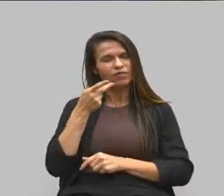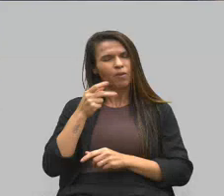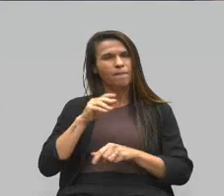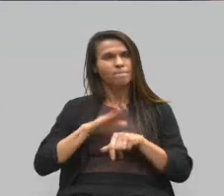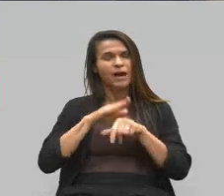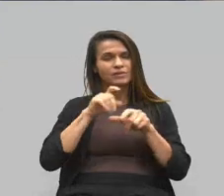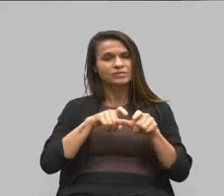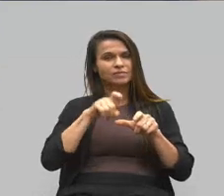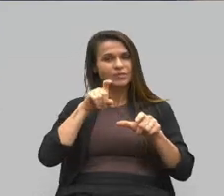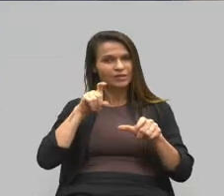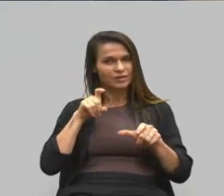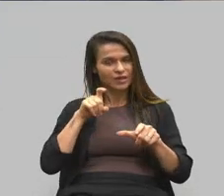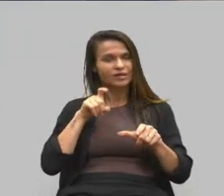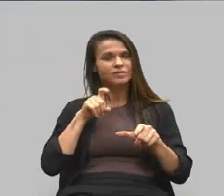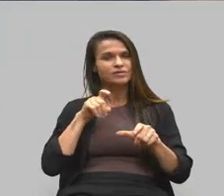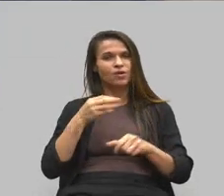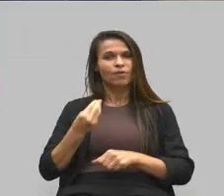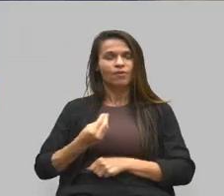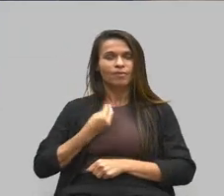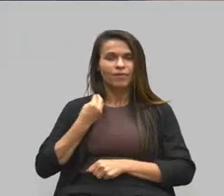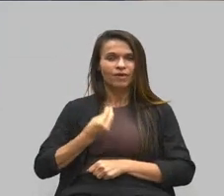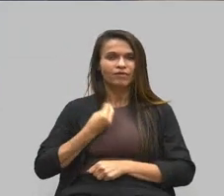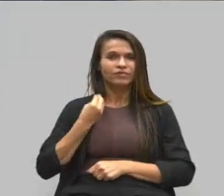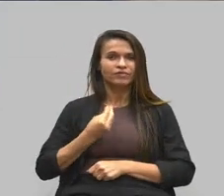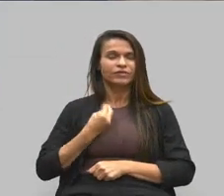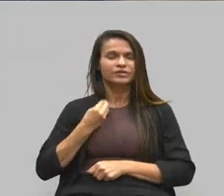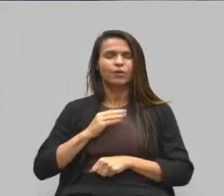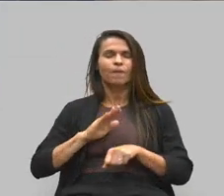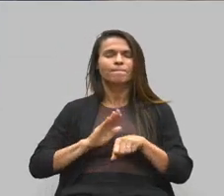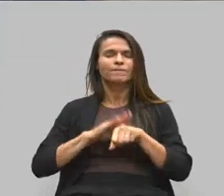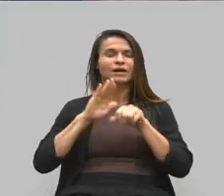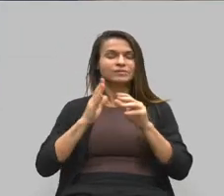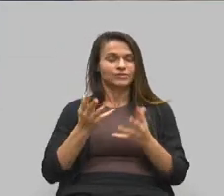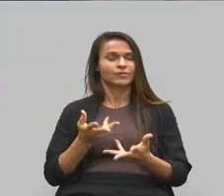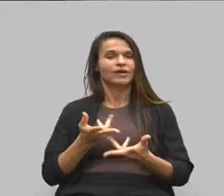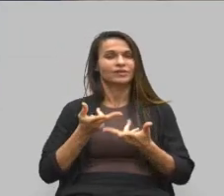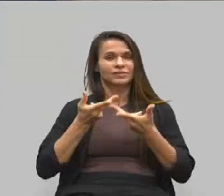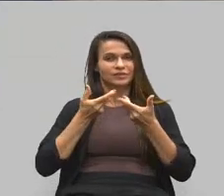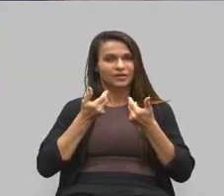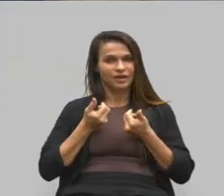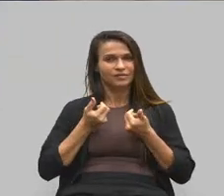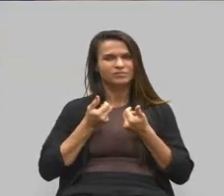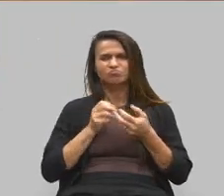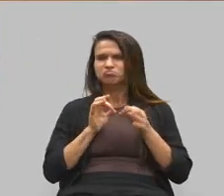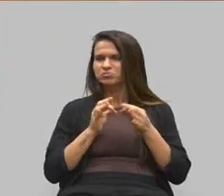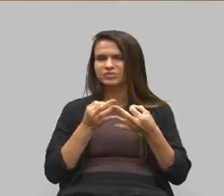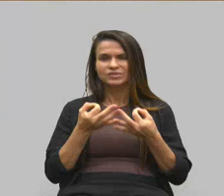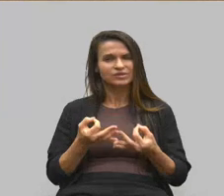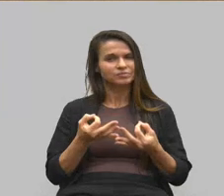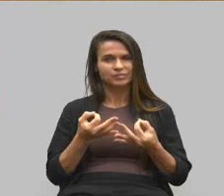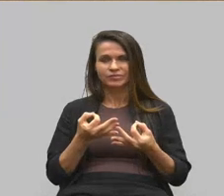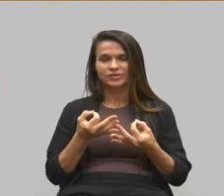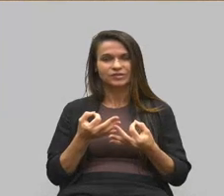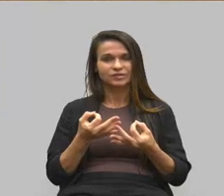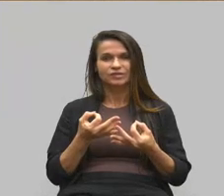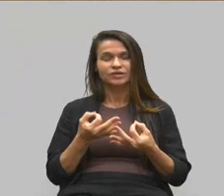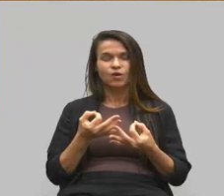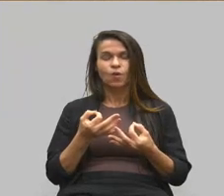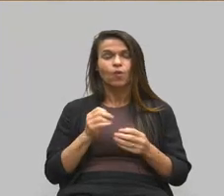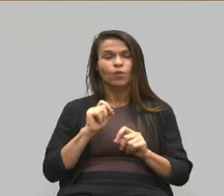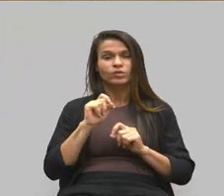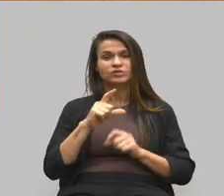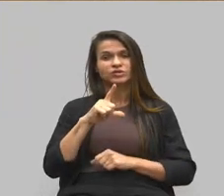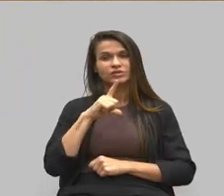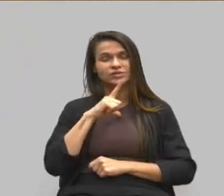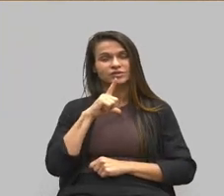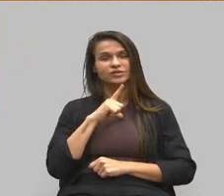independência uma vida com mais qualidade algo muito simples aquilo que a gente tem